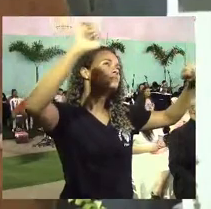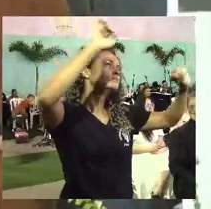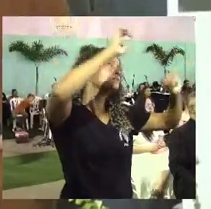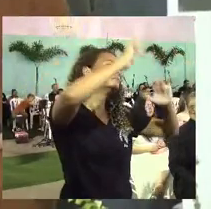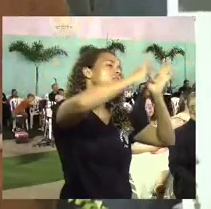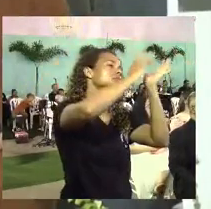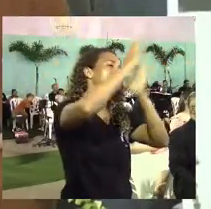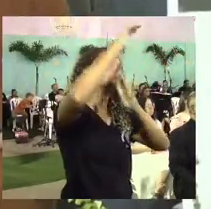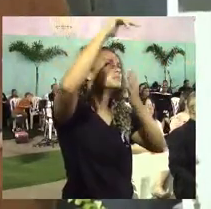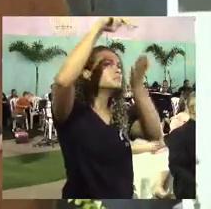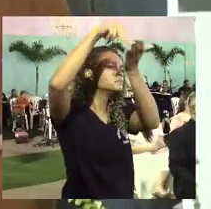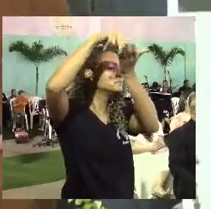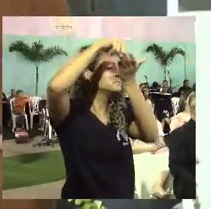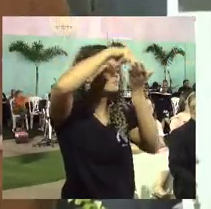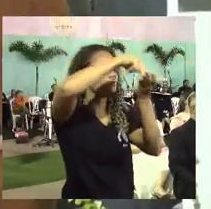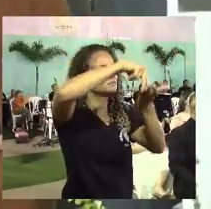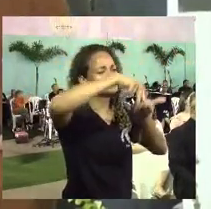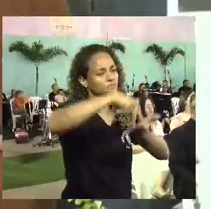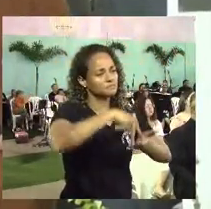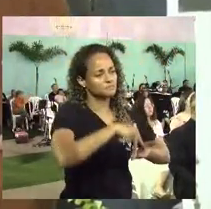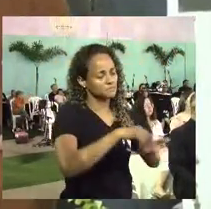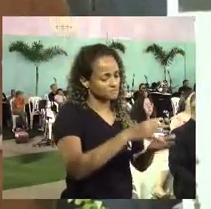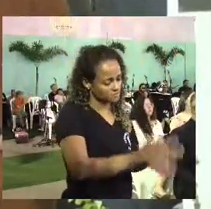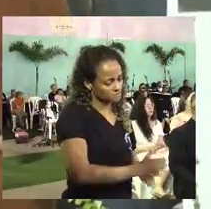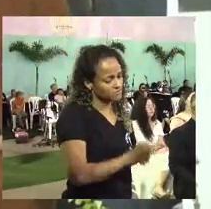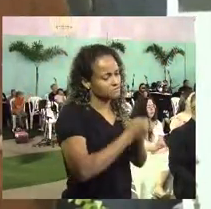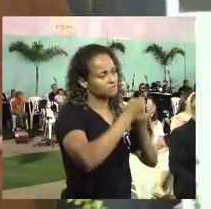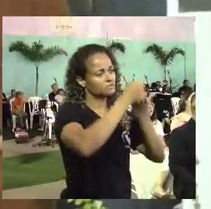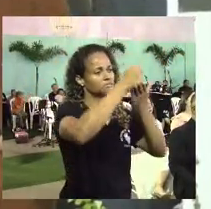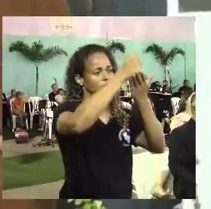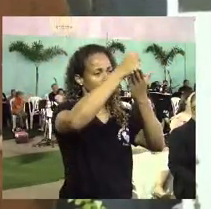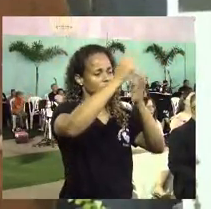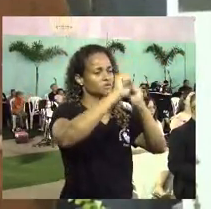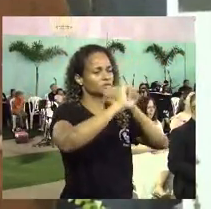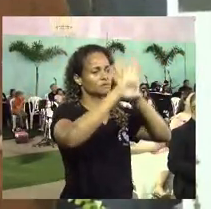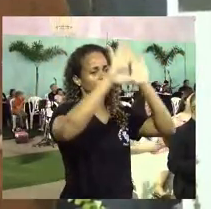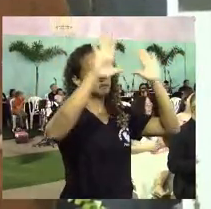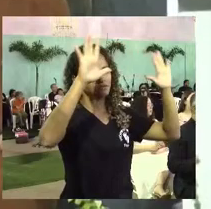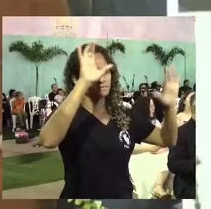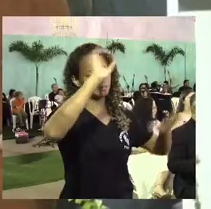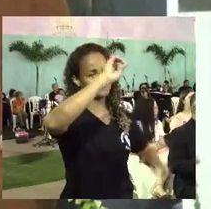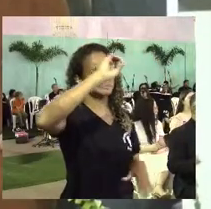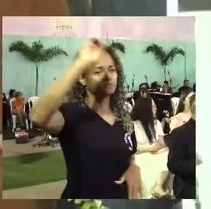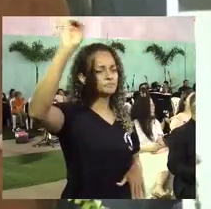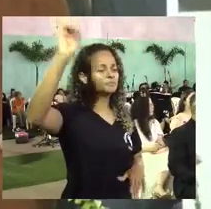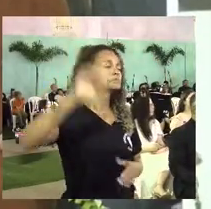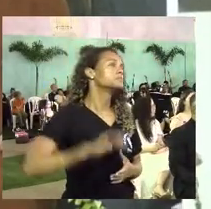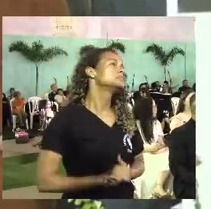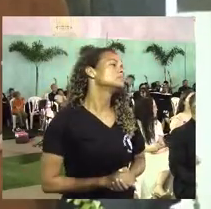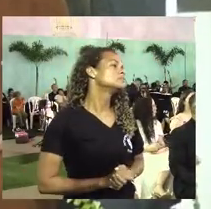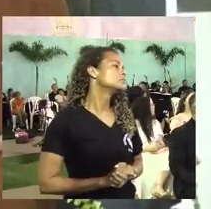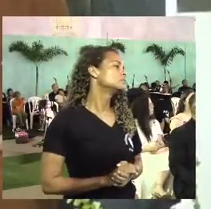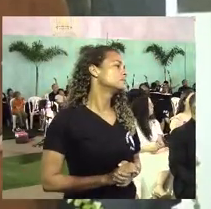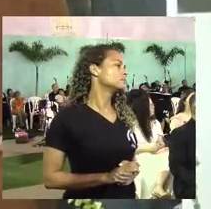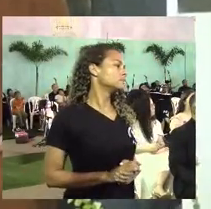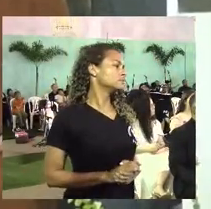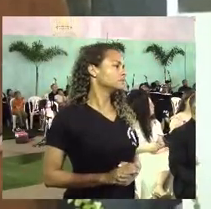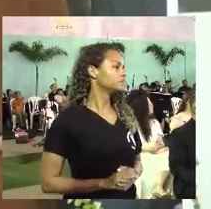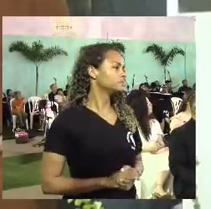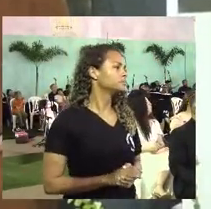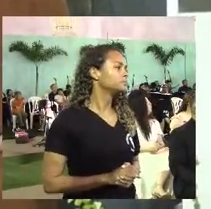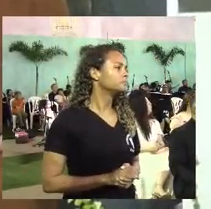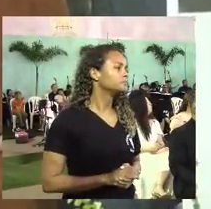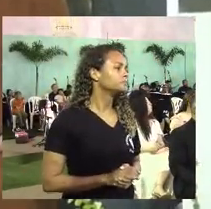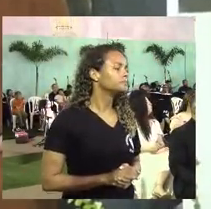e nós seremos Arrebatados para a glória de Deus nós subiremos para as mansões